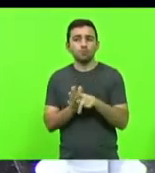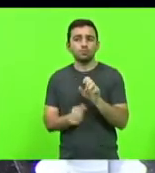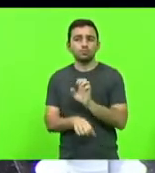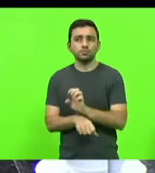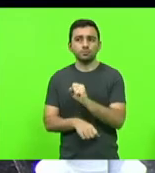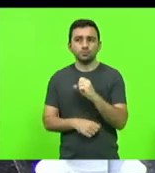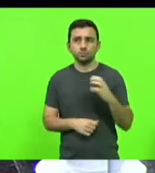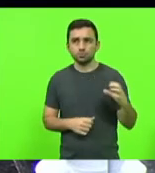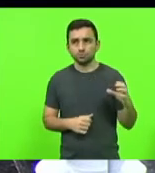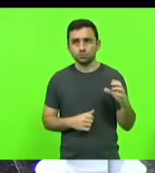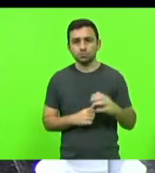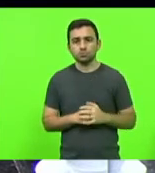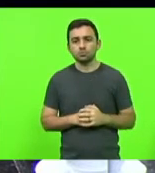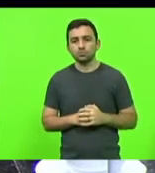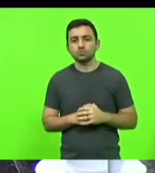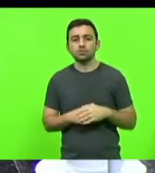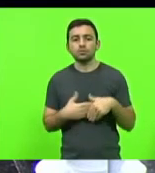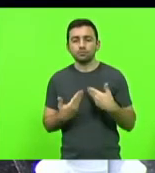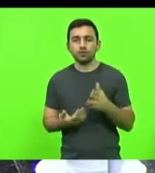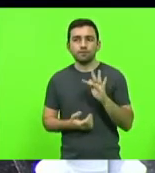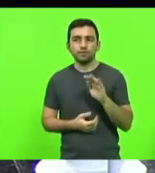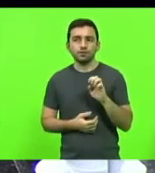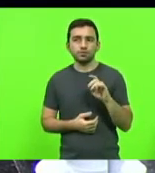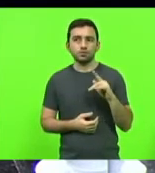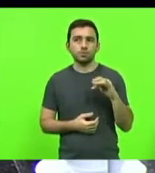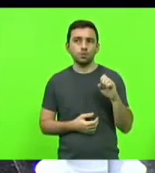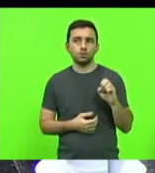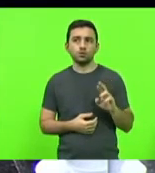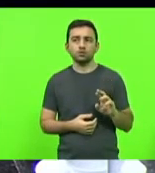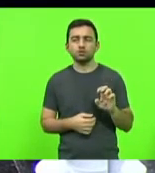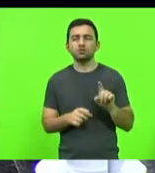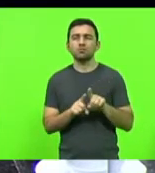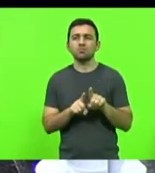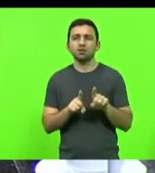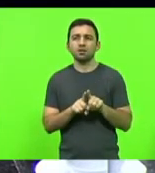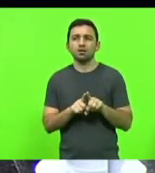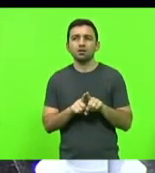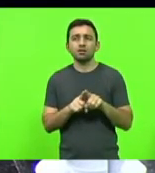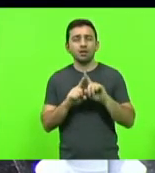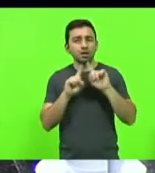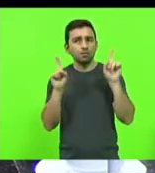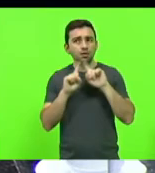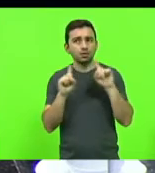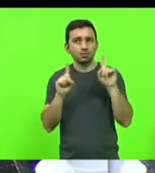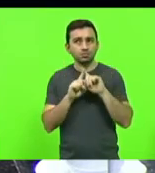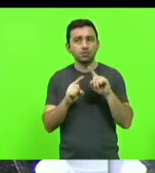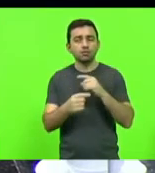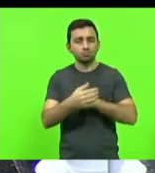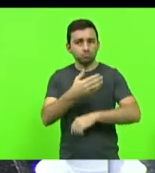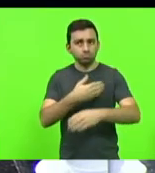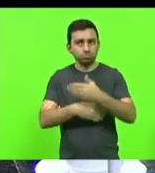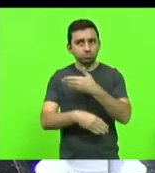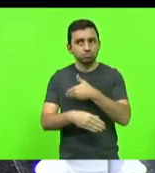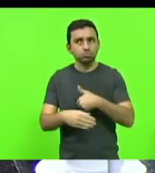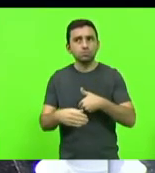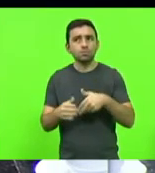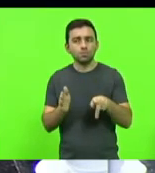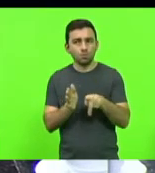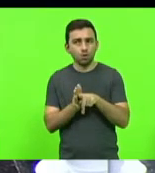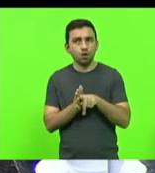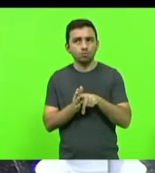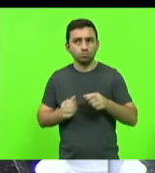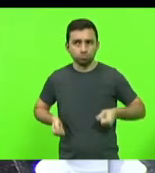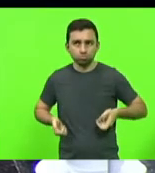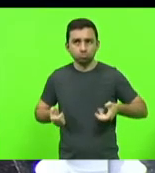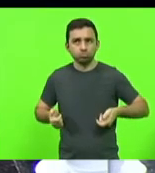promovido pela FESPORT, mas há uma reclamação do paradesporto catarinense, que ainda não tem nenhuma